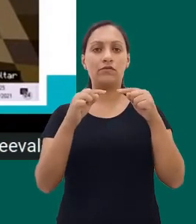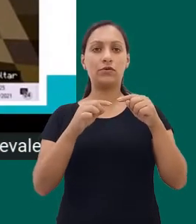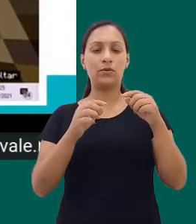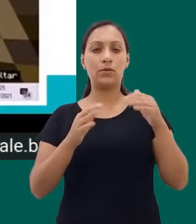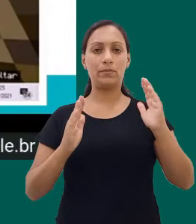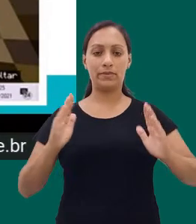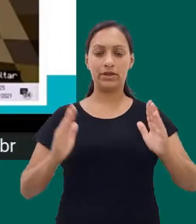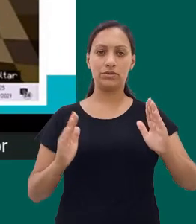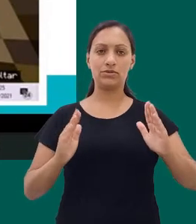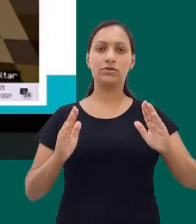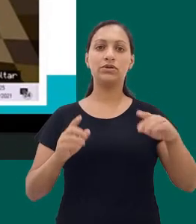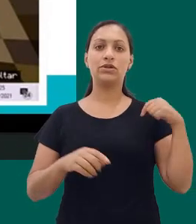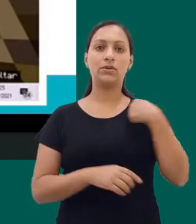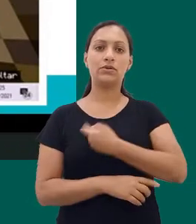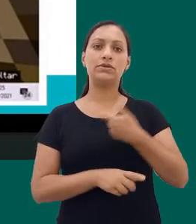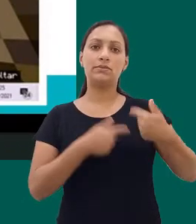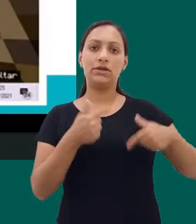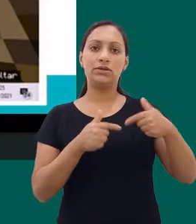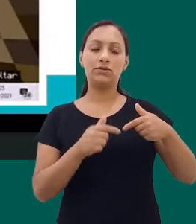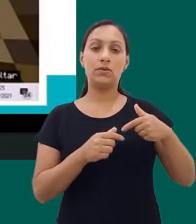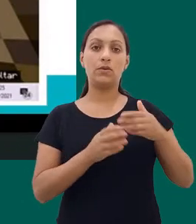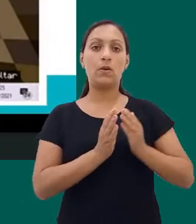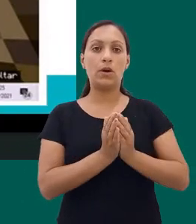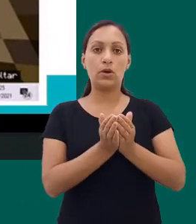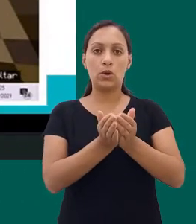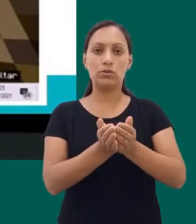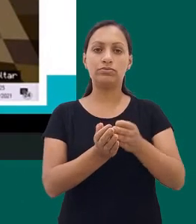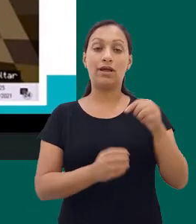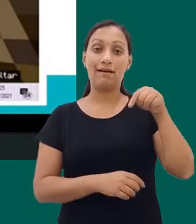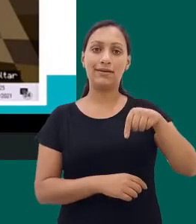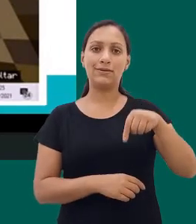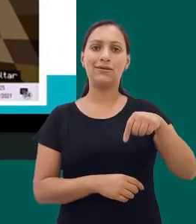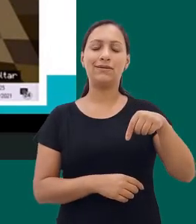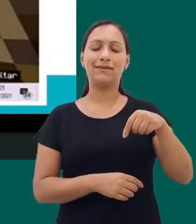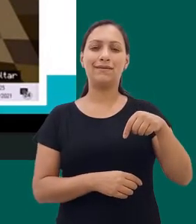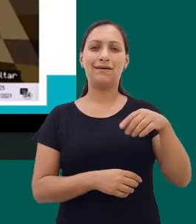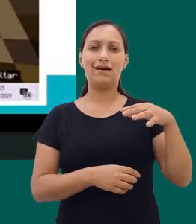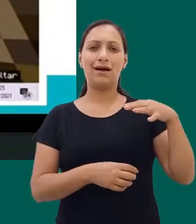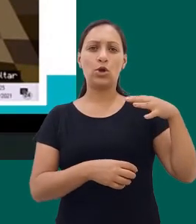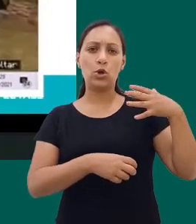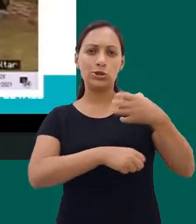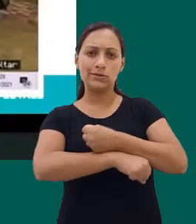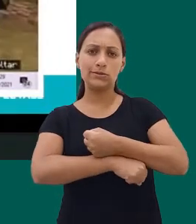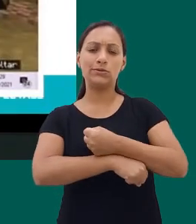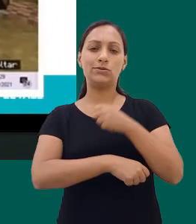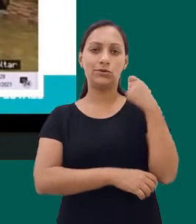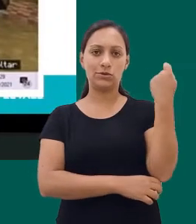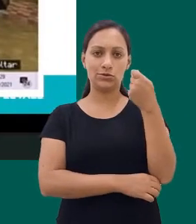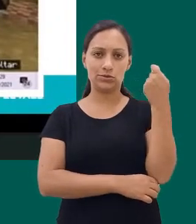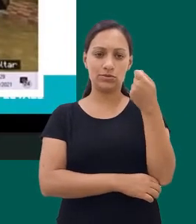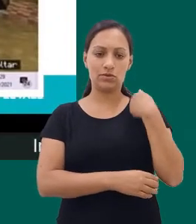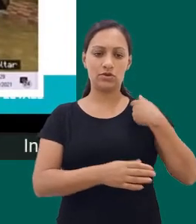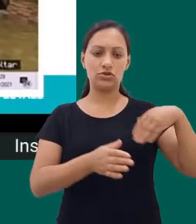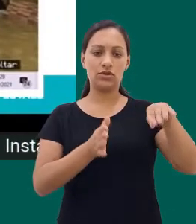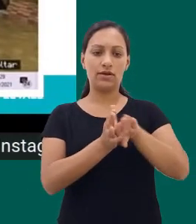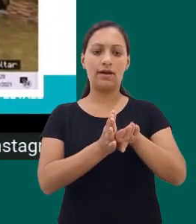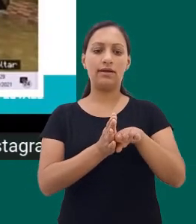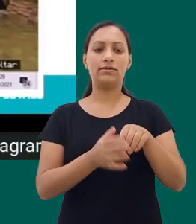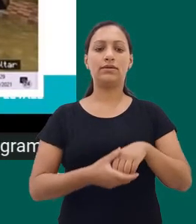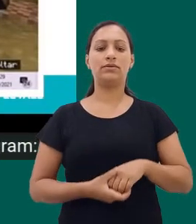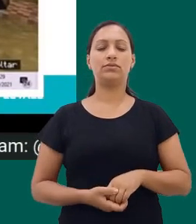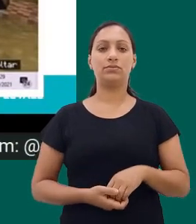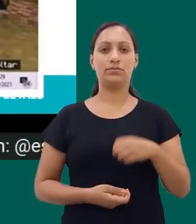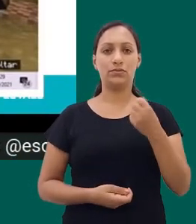a colonização aqui no Rio Grande do Sul. Então, aí é a chegada, enfim, tem 2 ou 3 telas, pode passar